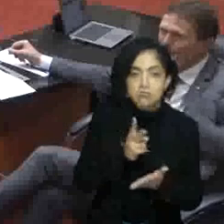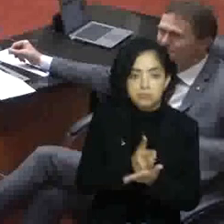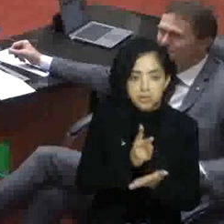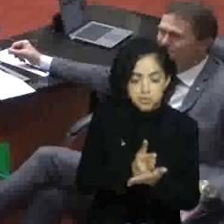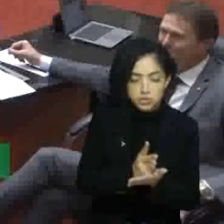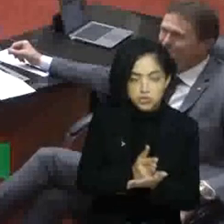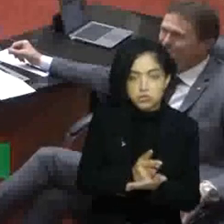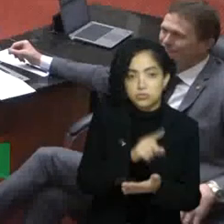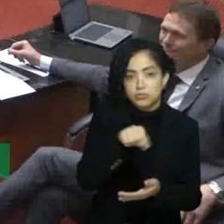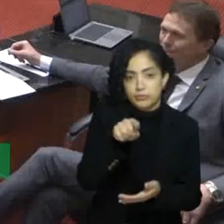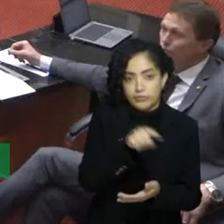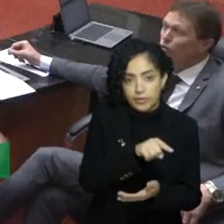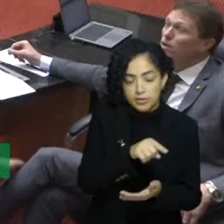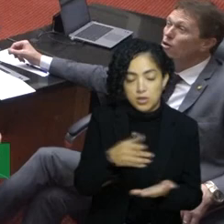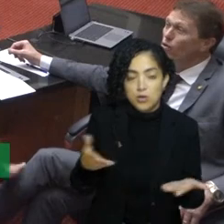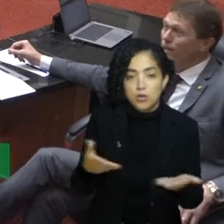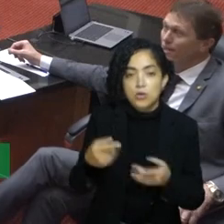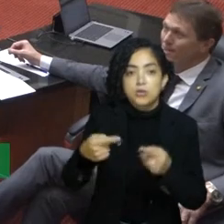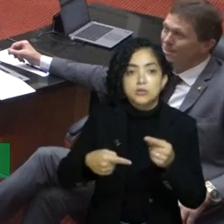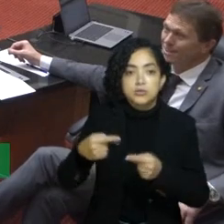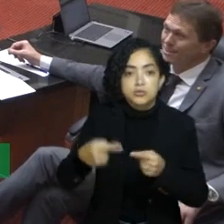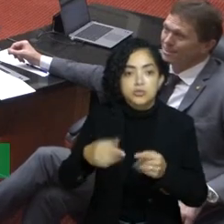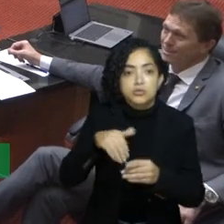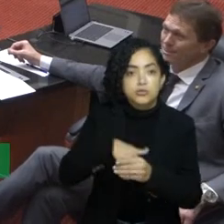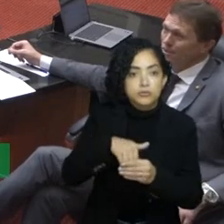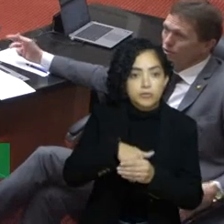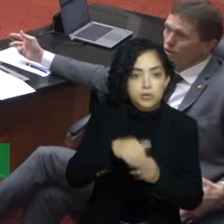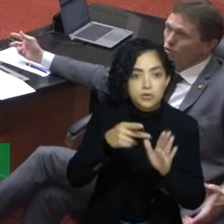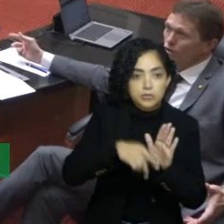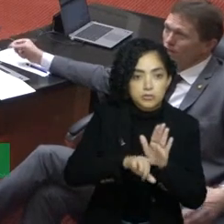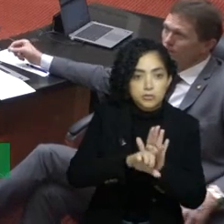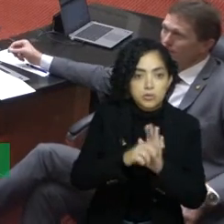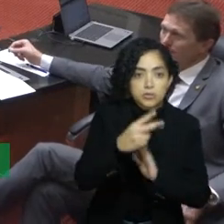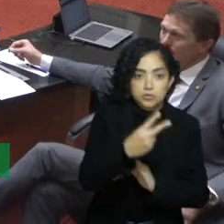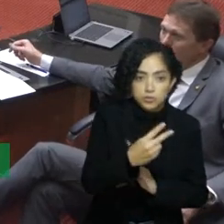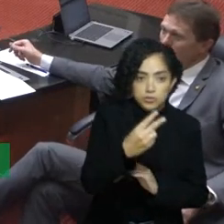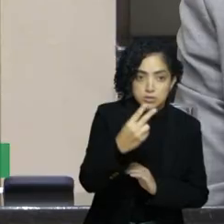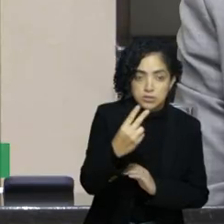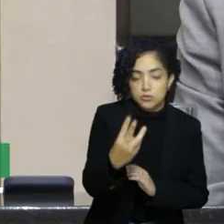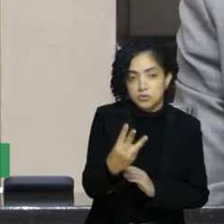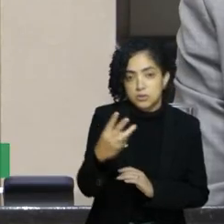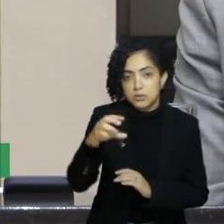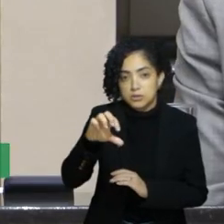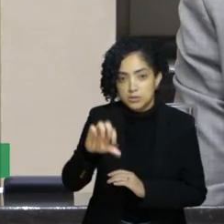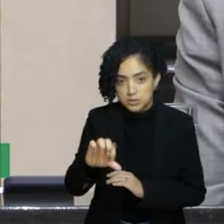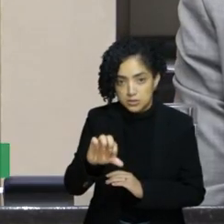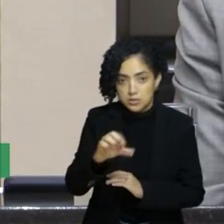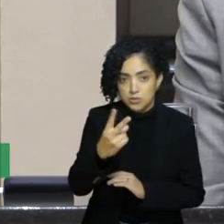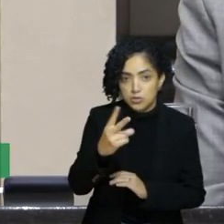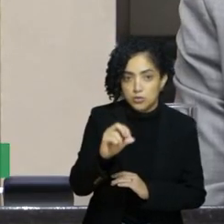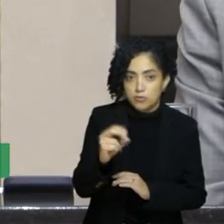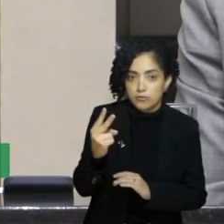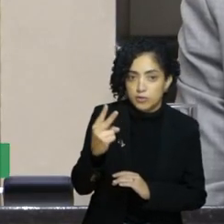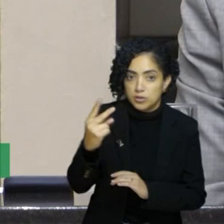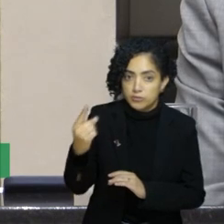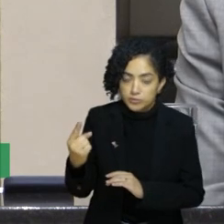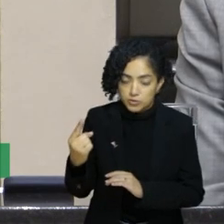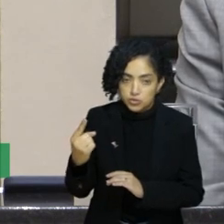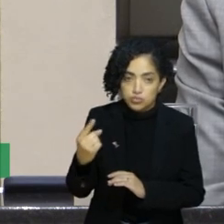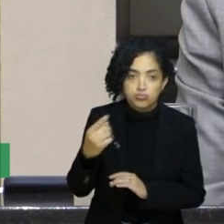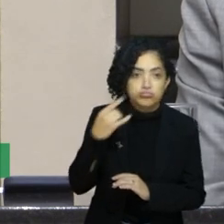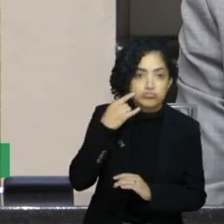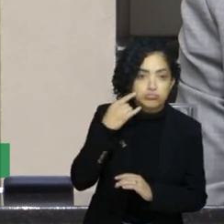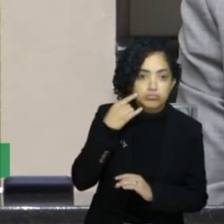veto. Discussão e votação em turno único do projeto de lei 239/2021, autoria do deputado Mauro de Nadal. Altera o